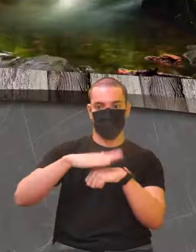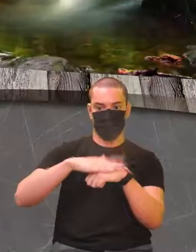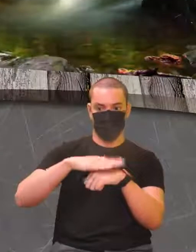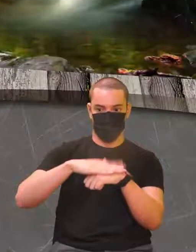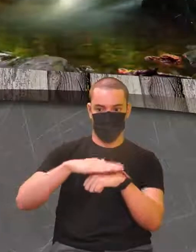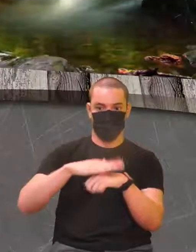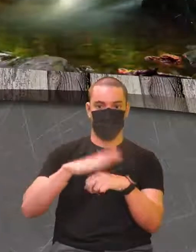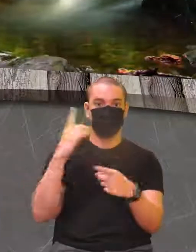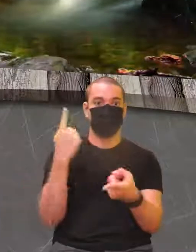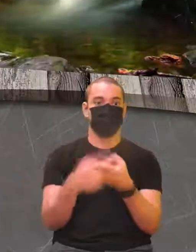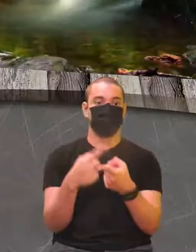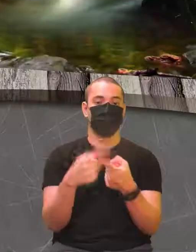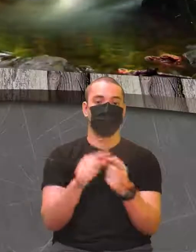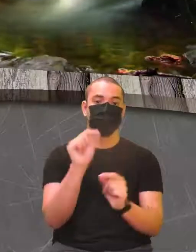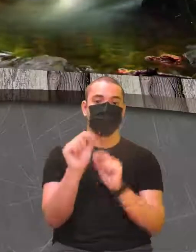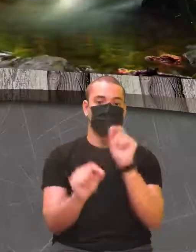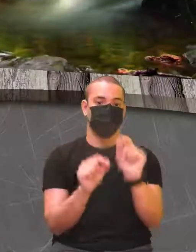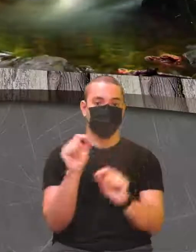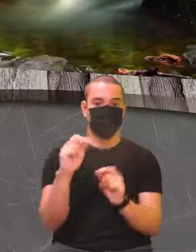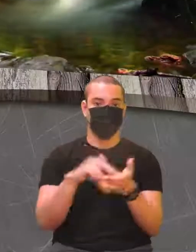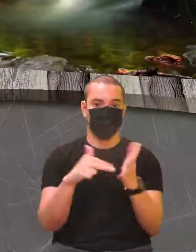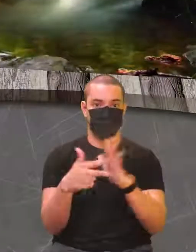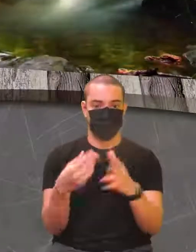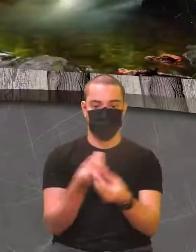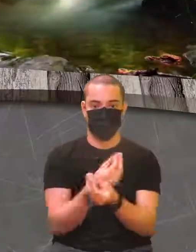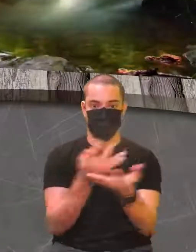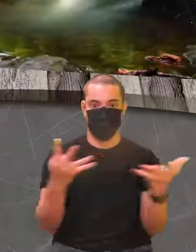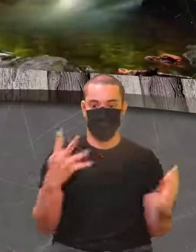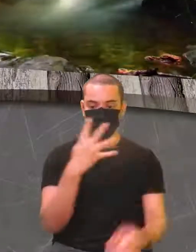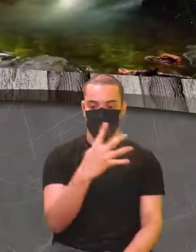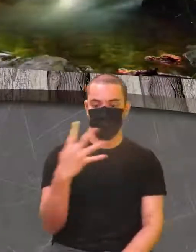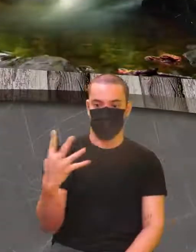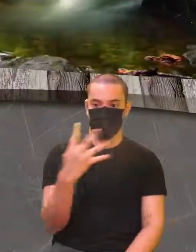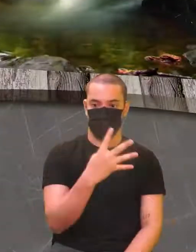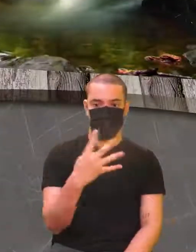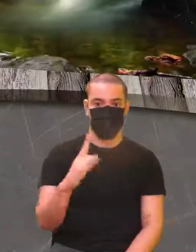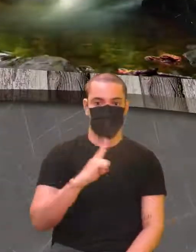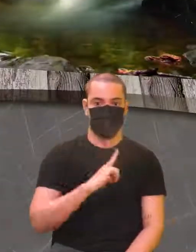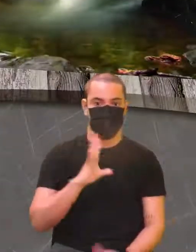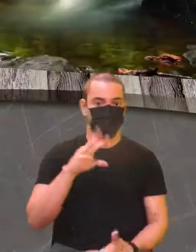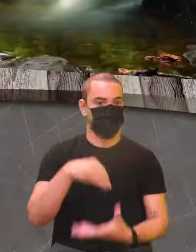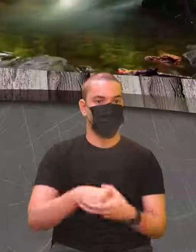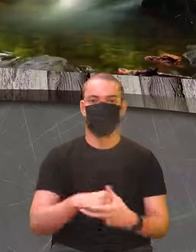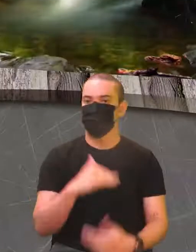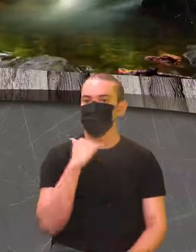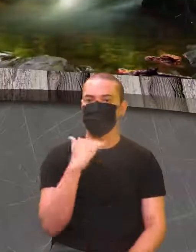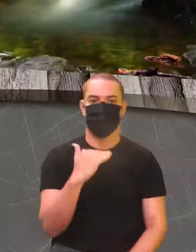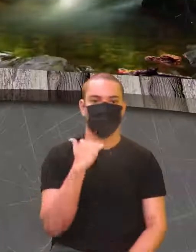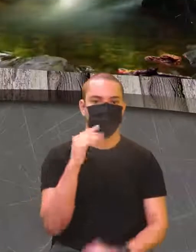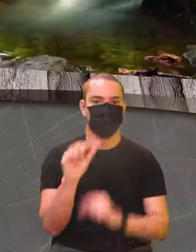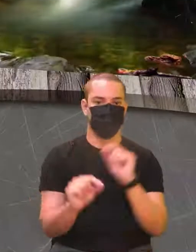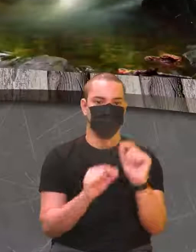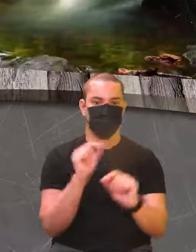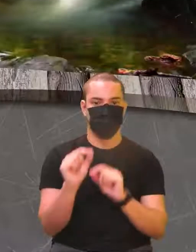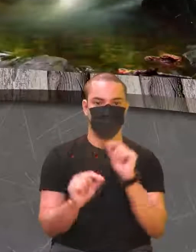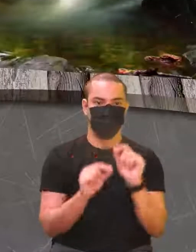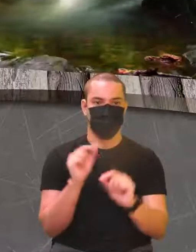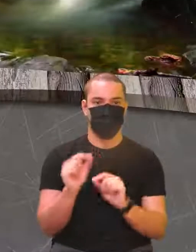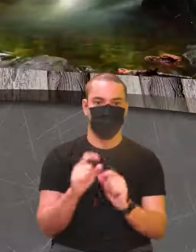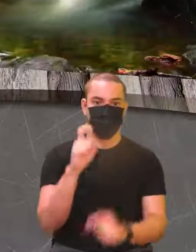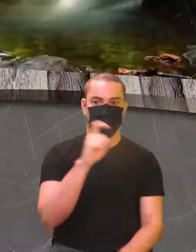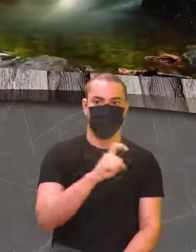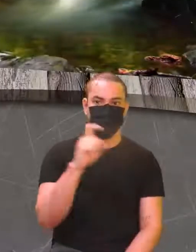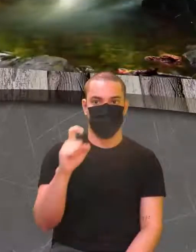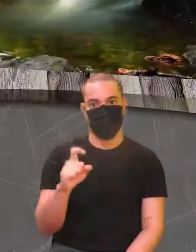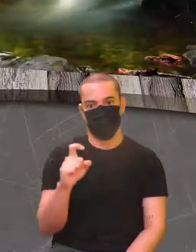tá? São aqueles que estão distribuídos, são os 44 cromossomos que nós temos aí, que não tem nada a ver com o XX